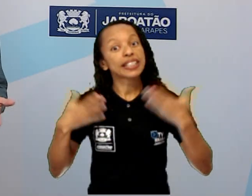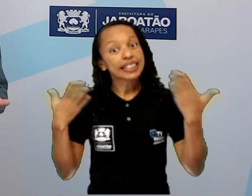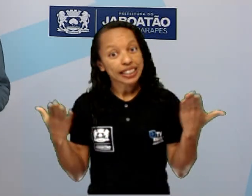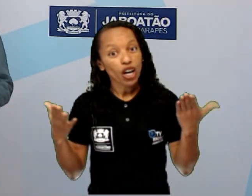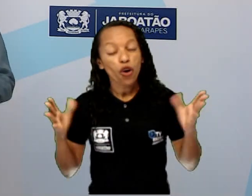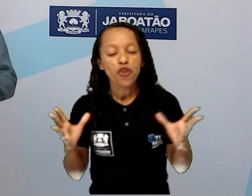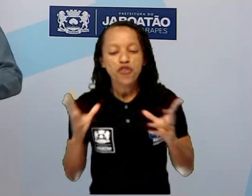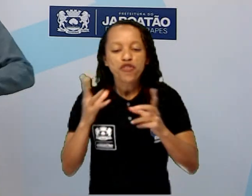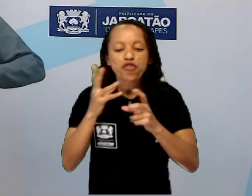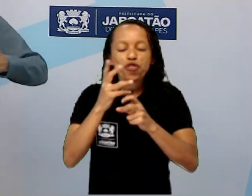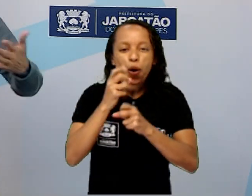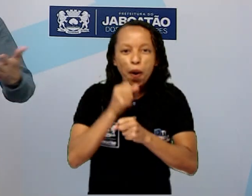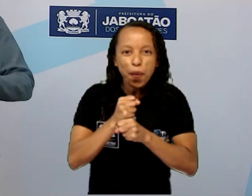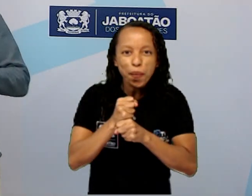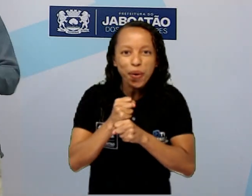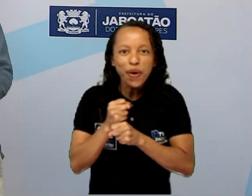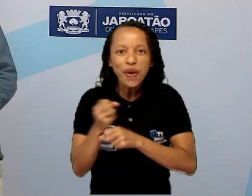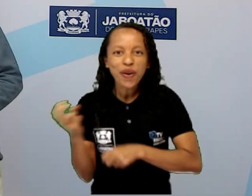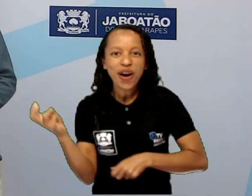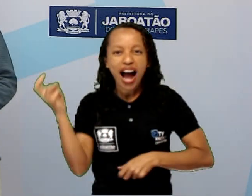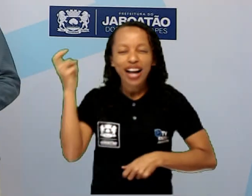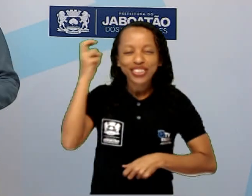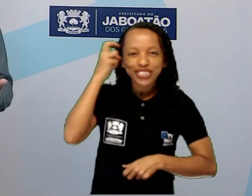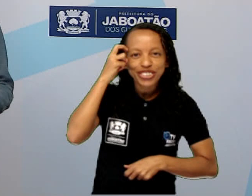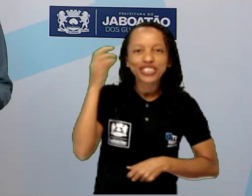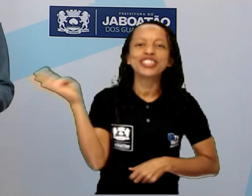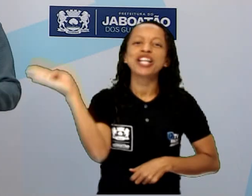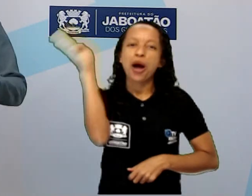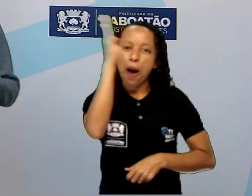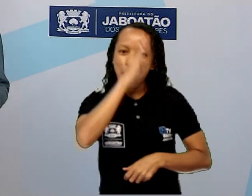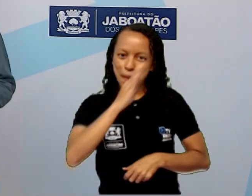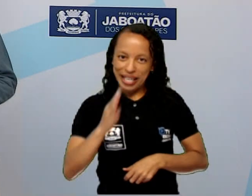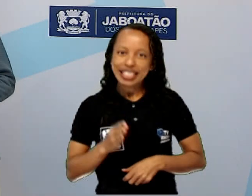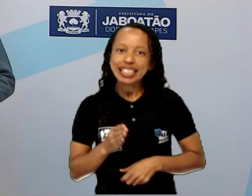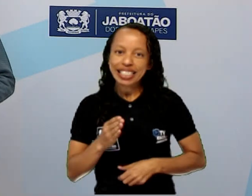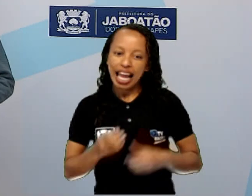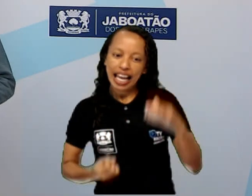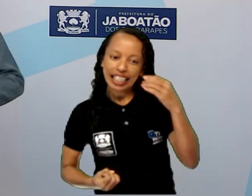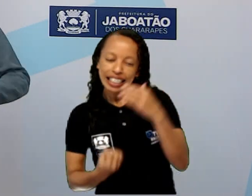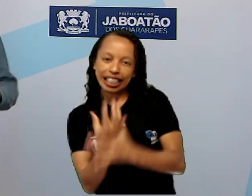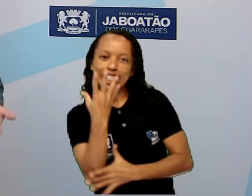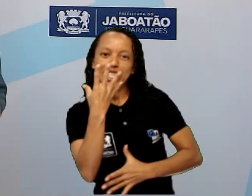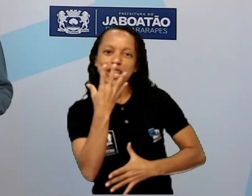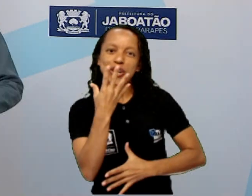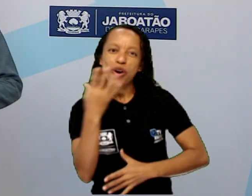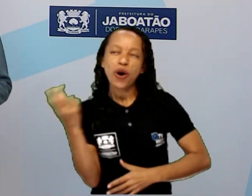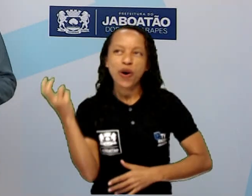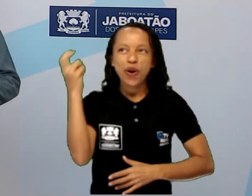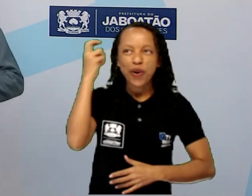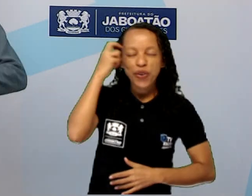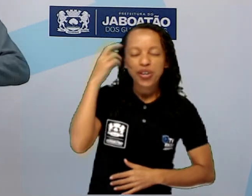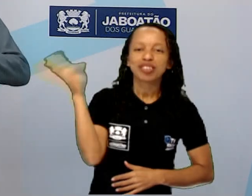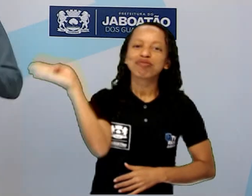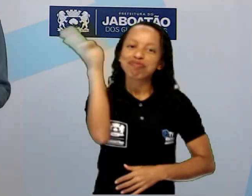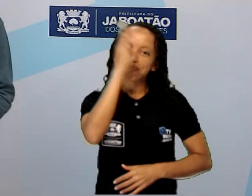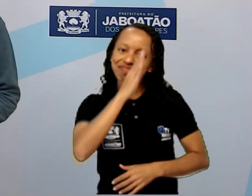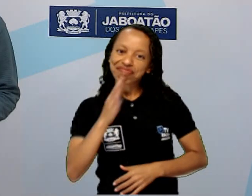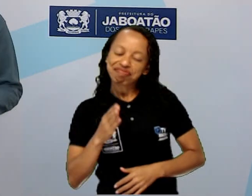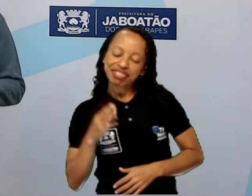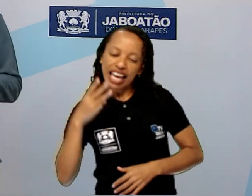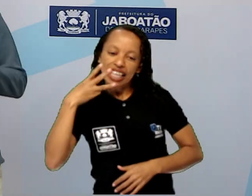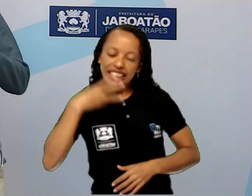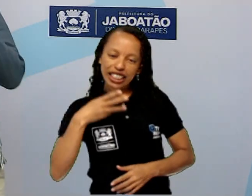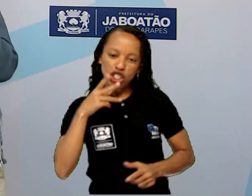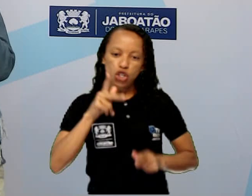né? Uma raça se contaminou com a outra, surgiram assim raças intermediárias, né? Os caboclos, cafusos,